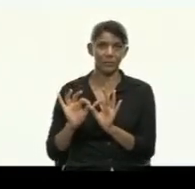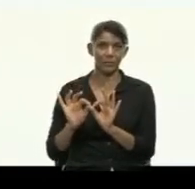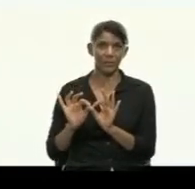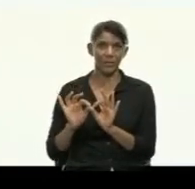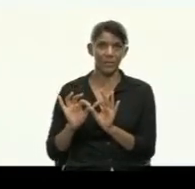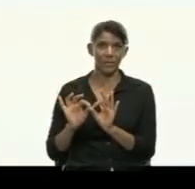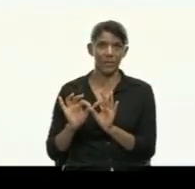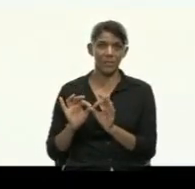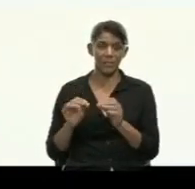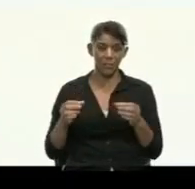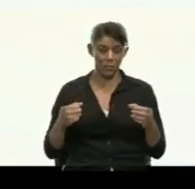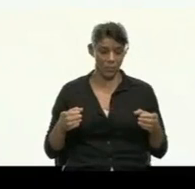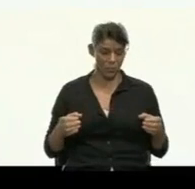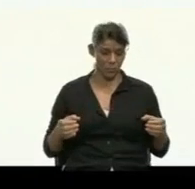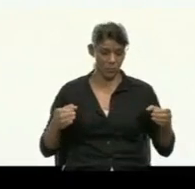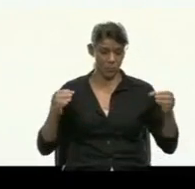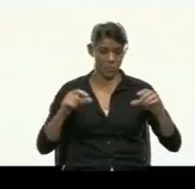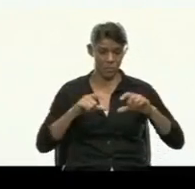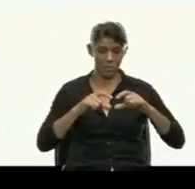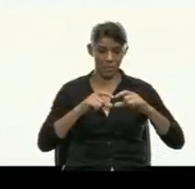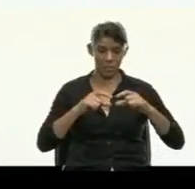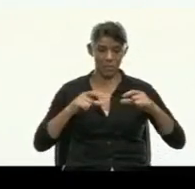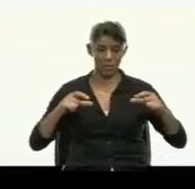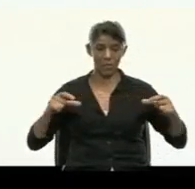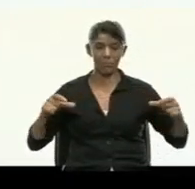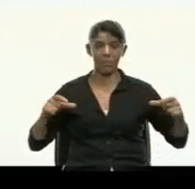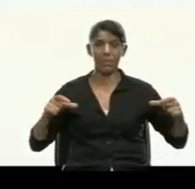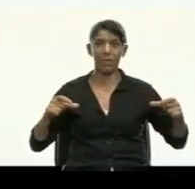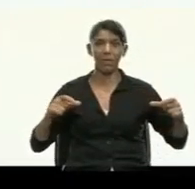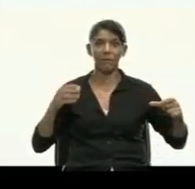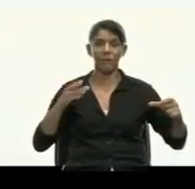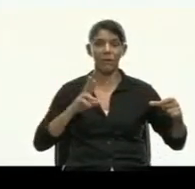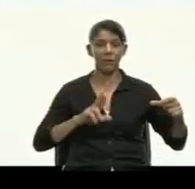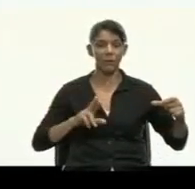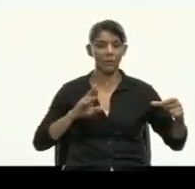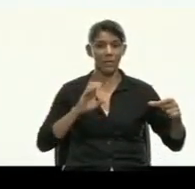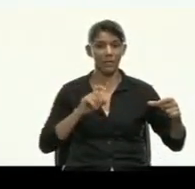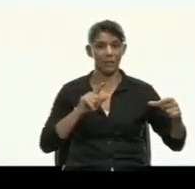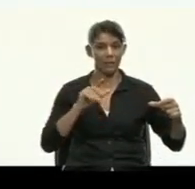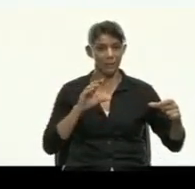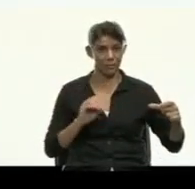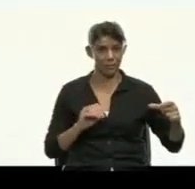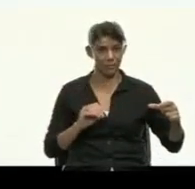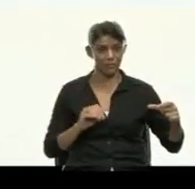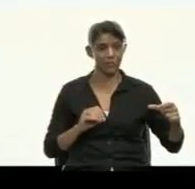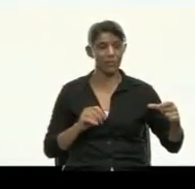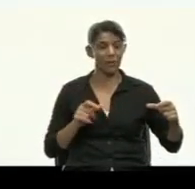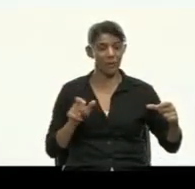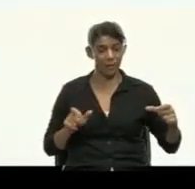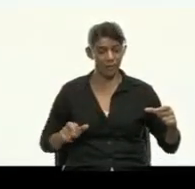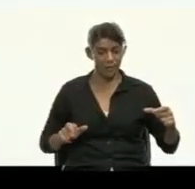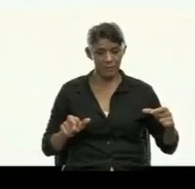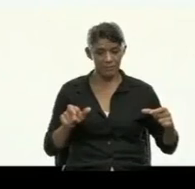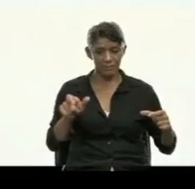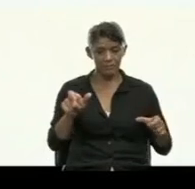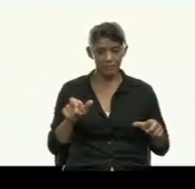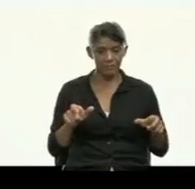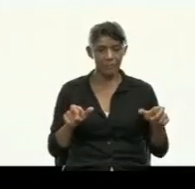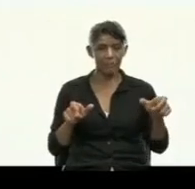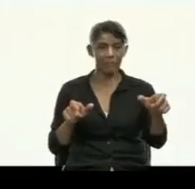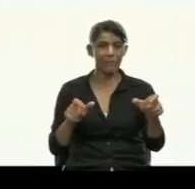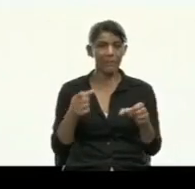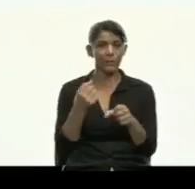eixo, a gente não combinou que nessa aula, na prática, no campo, a gente vai utilizar o eixo. Faça as faces da sua alvenaria,